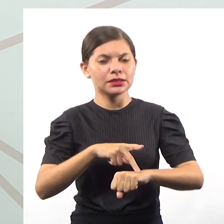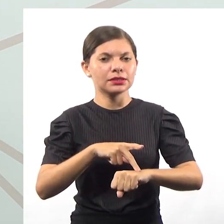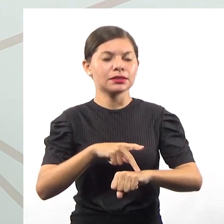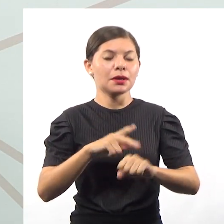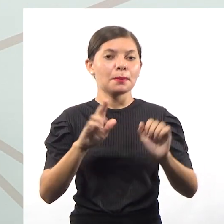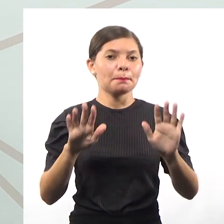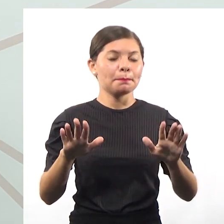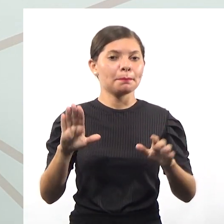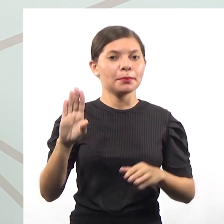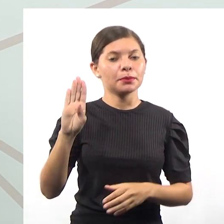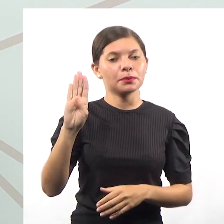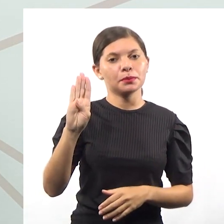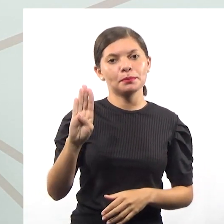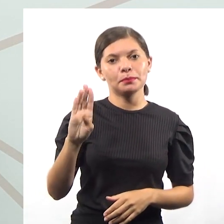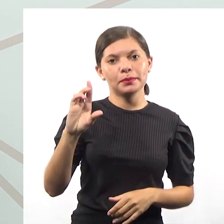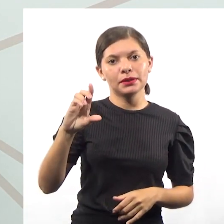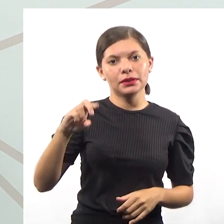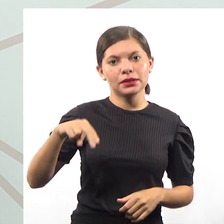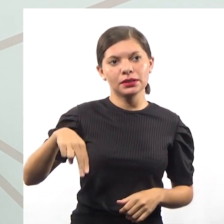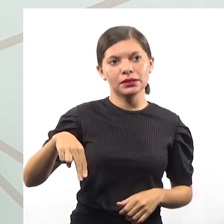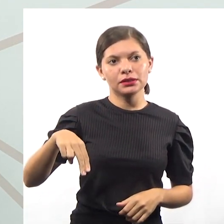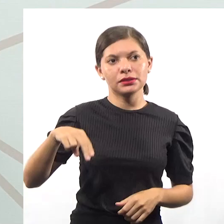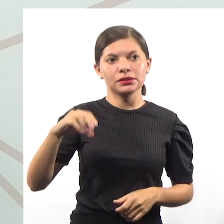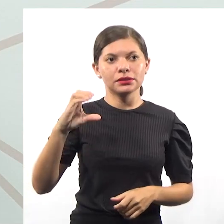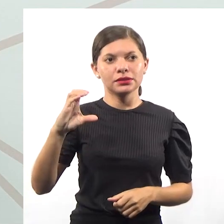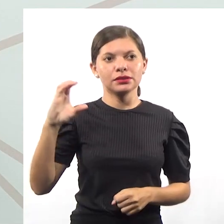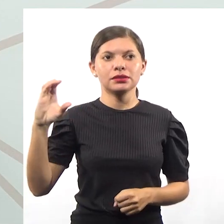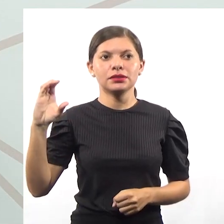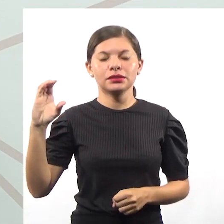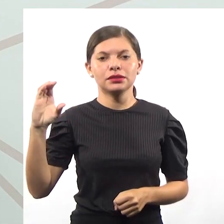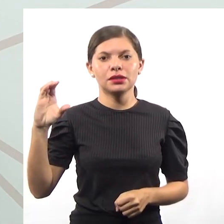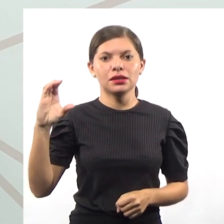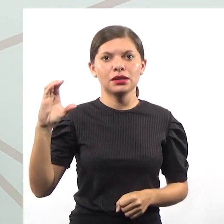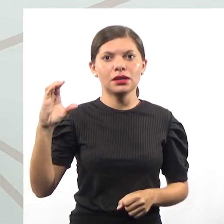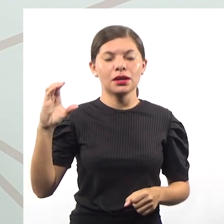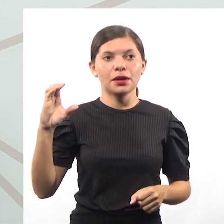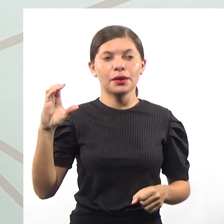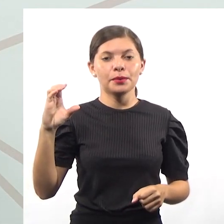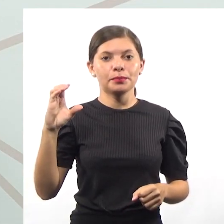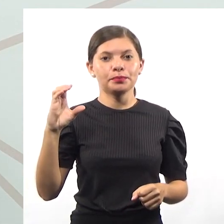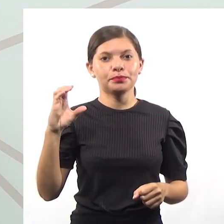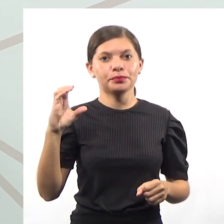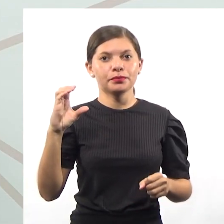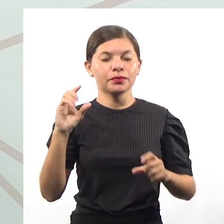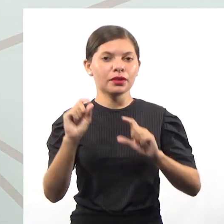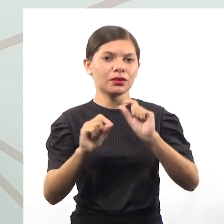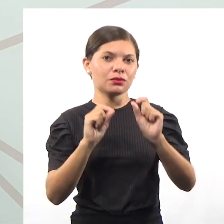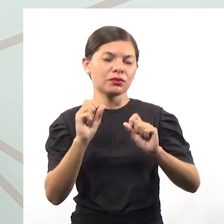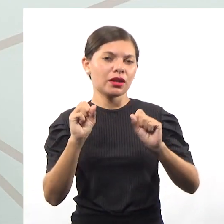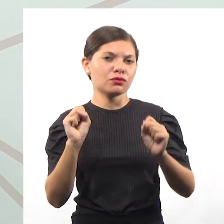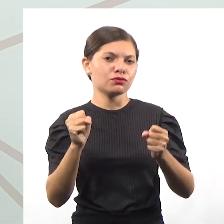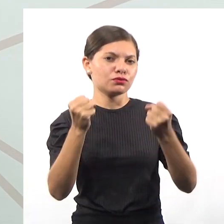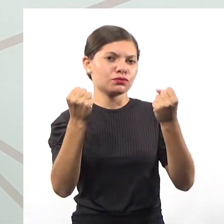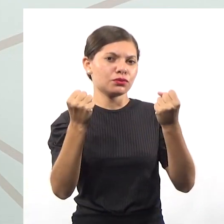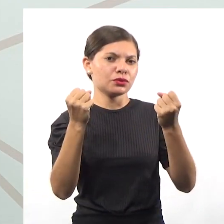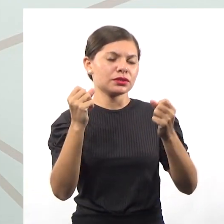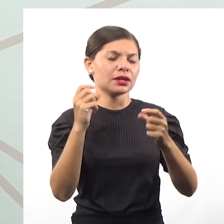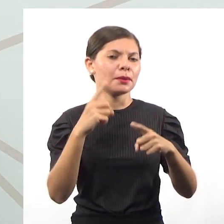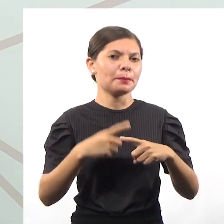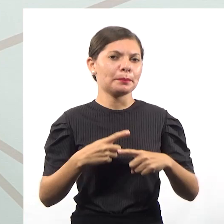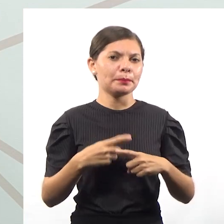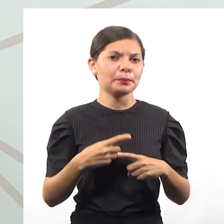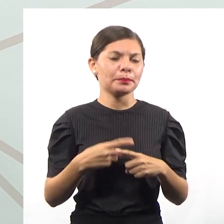BNCC, isso não aparece com grande força, por ser